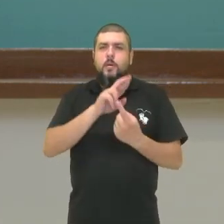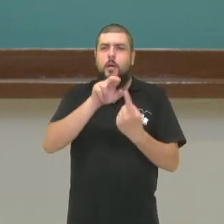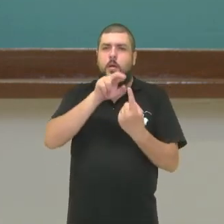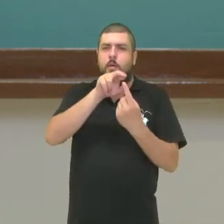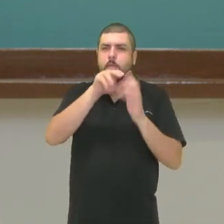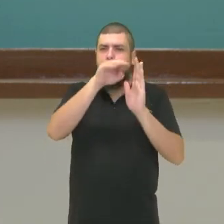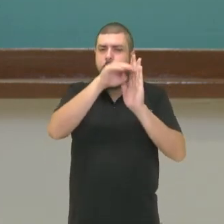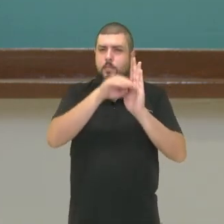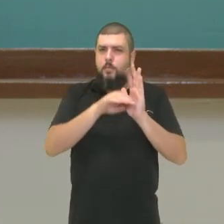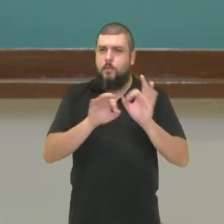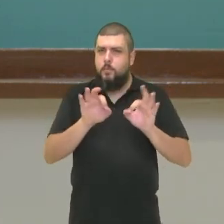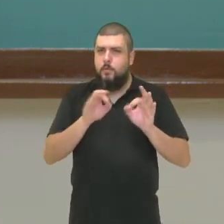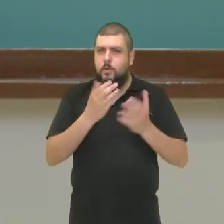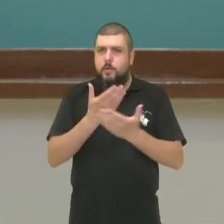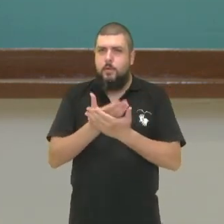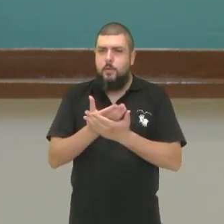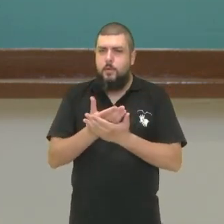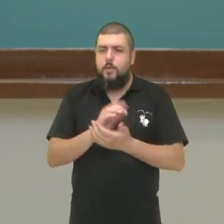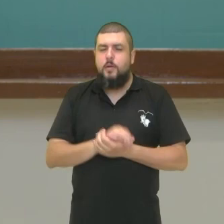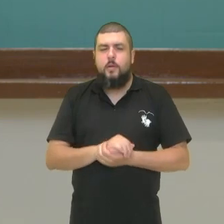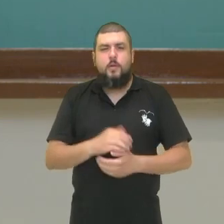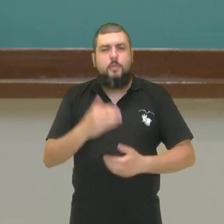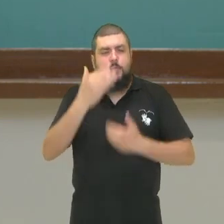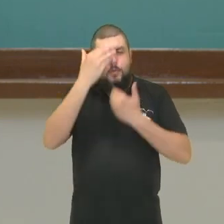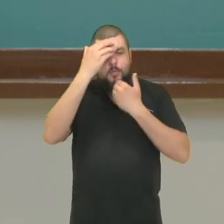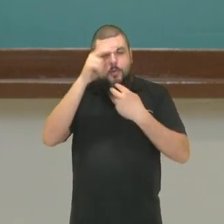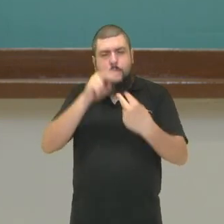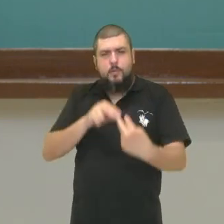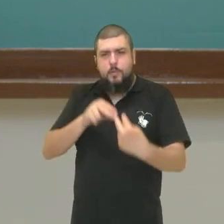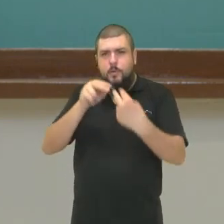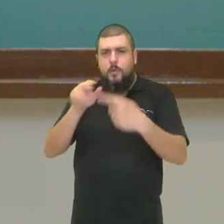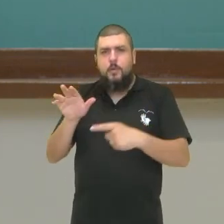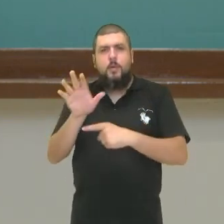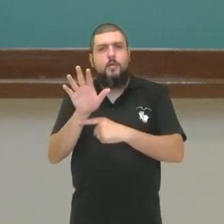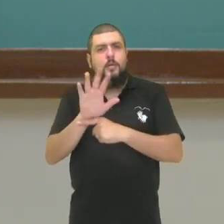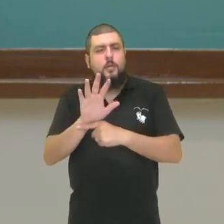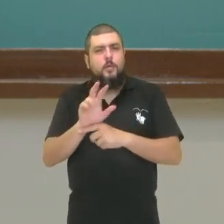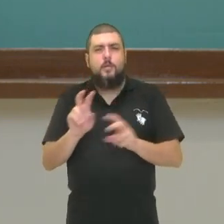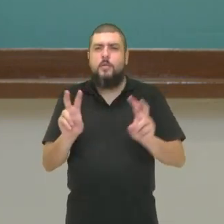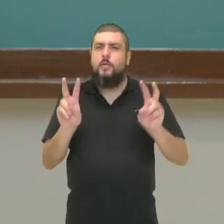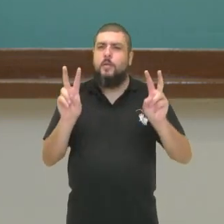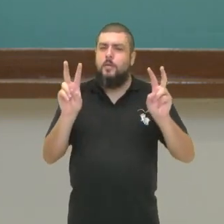essa aula e muito obrigado, e neste vídeo nós falamos sobre